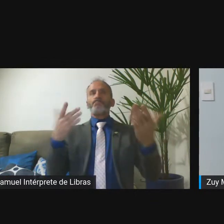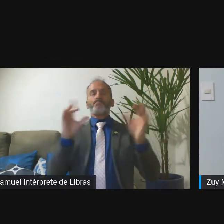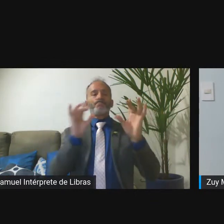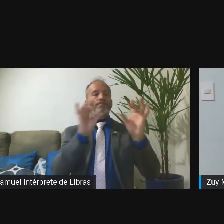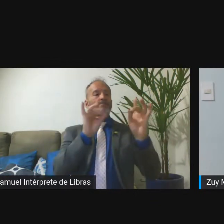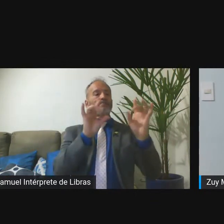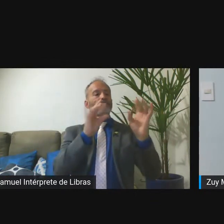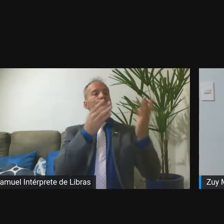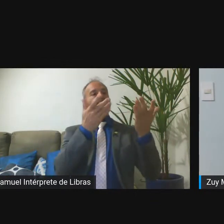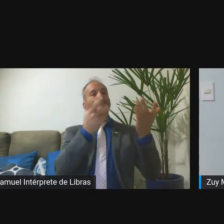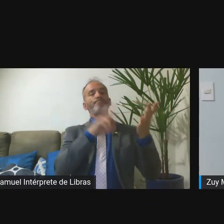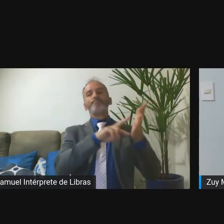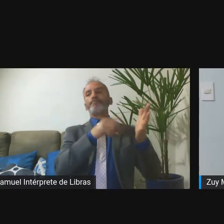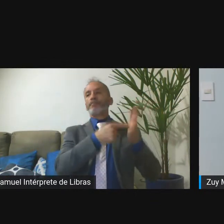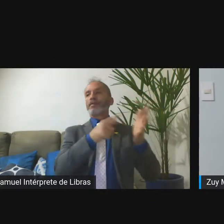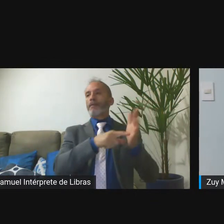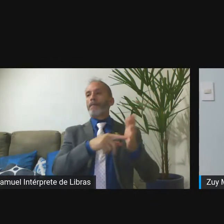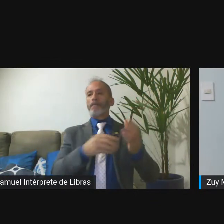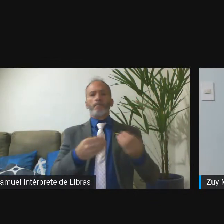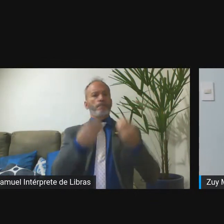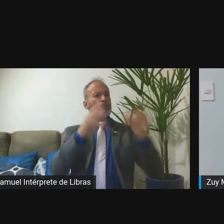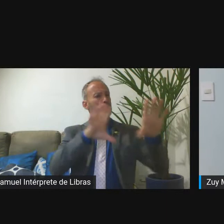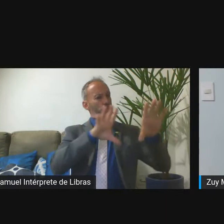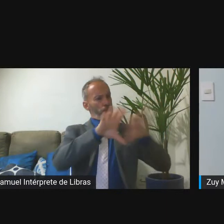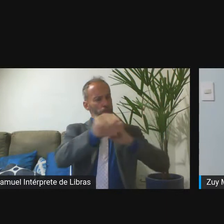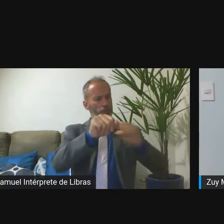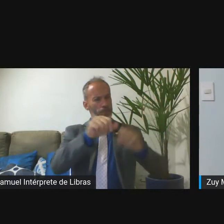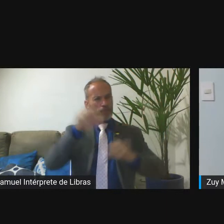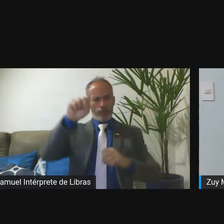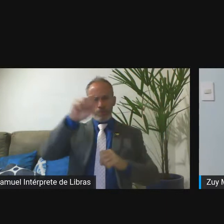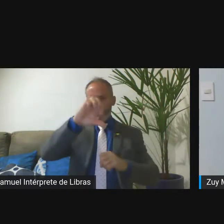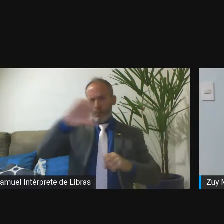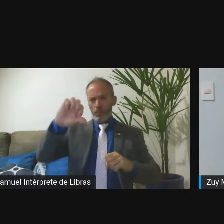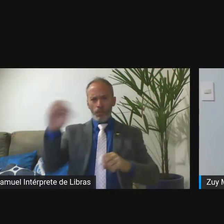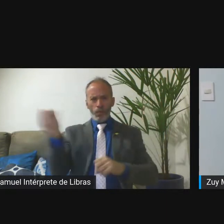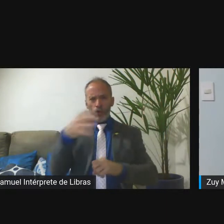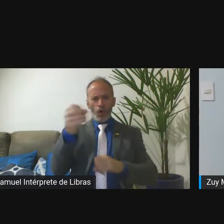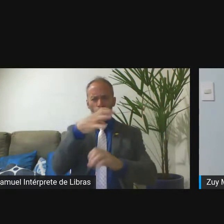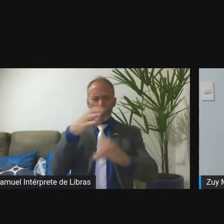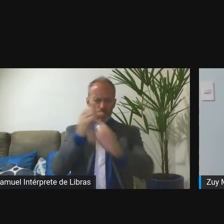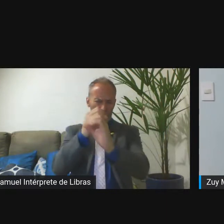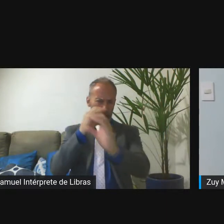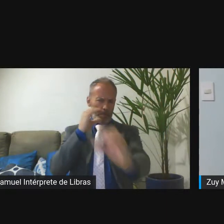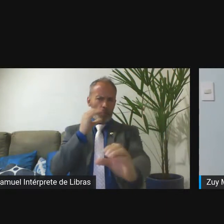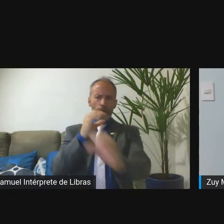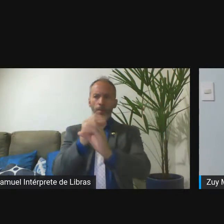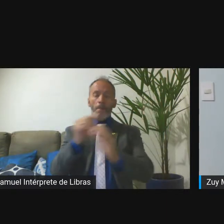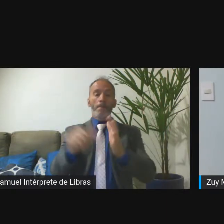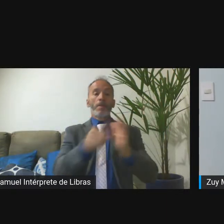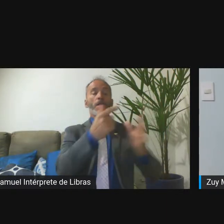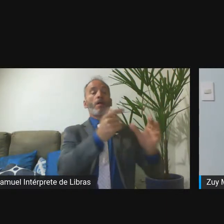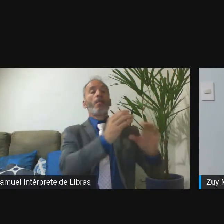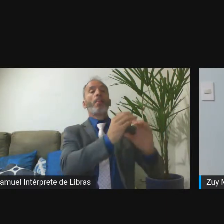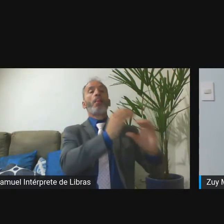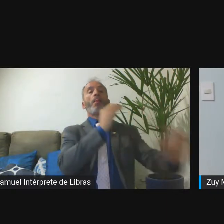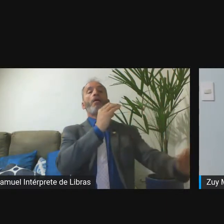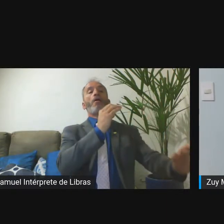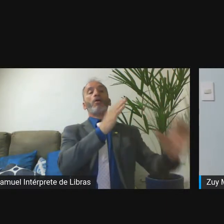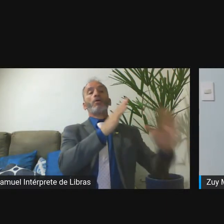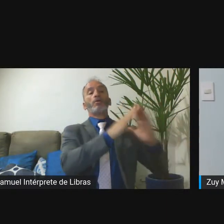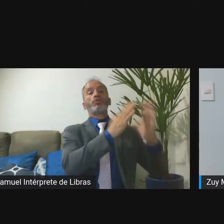especial, pois além de conferir grau para 89 novos engenheiros, será a primeira colação de grau da Escola de